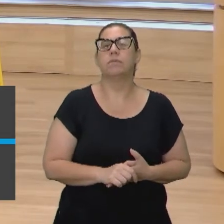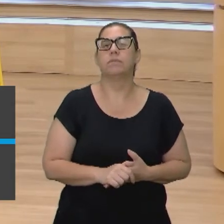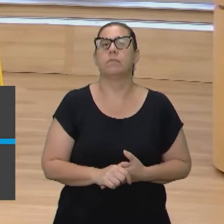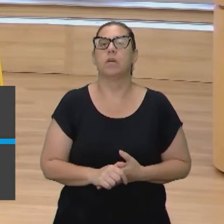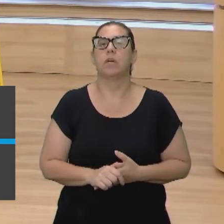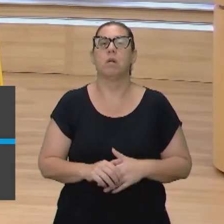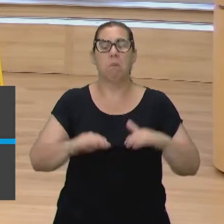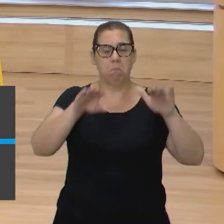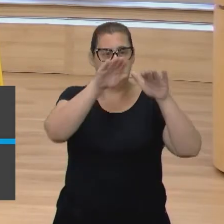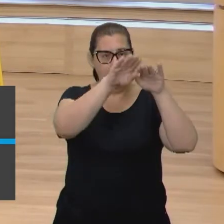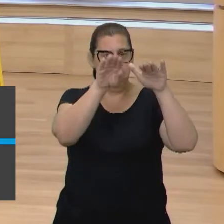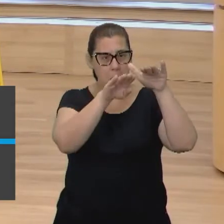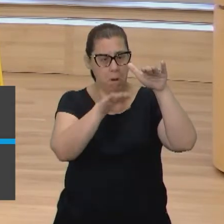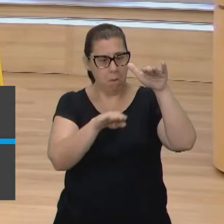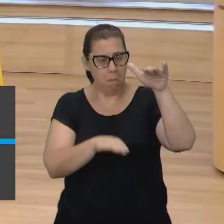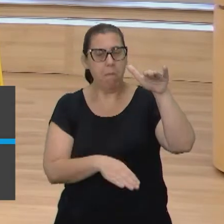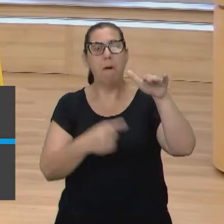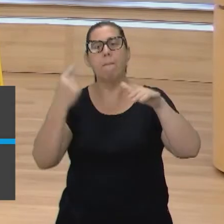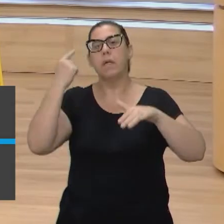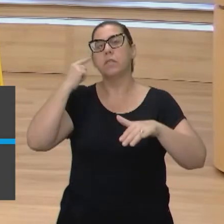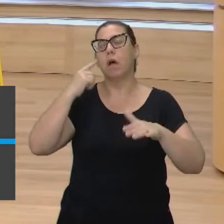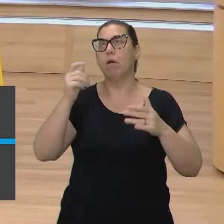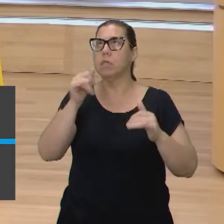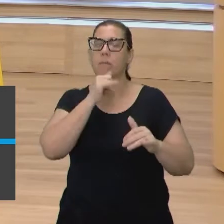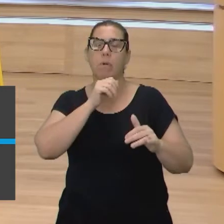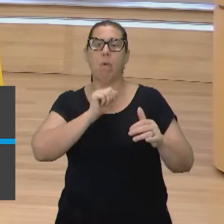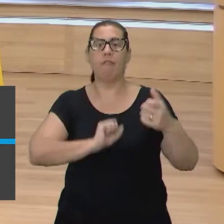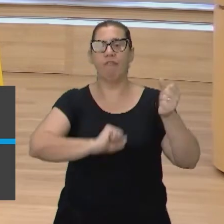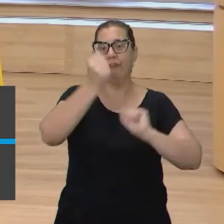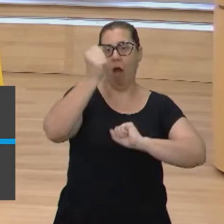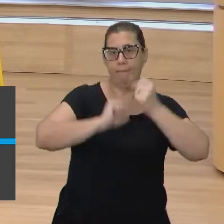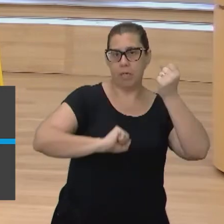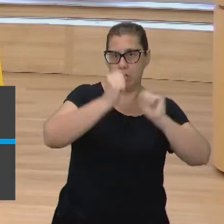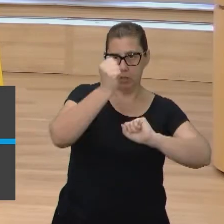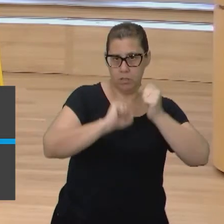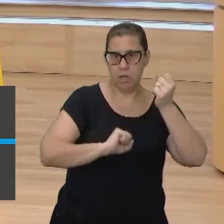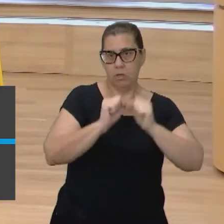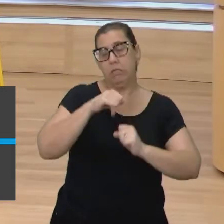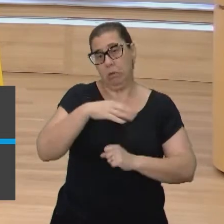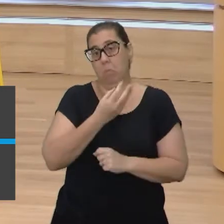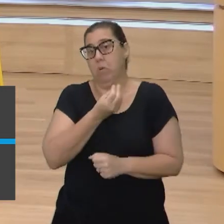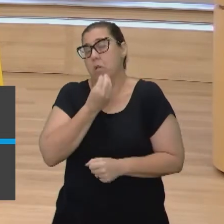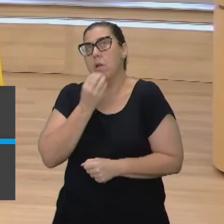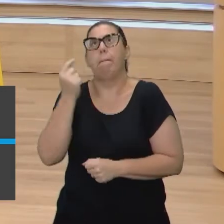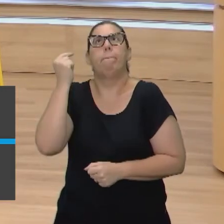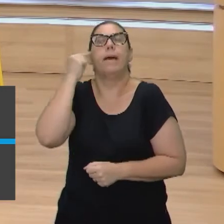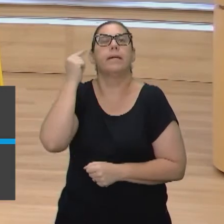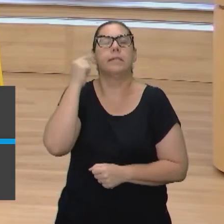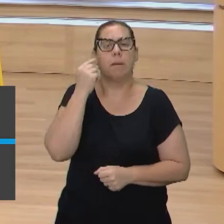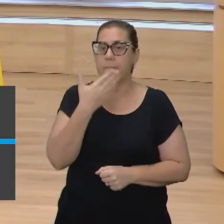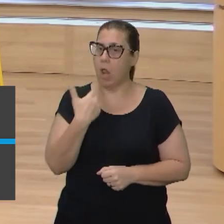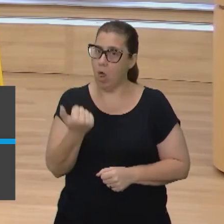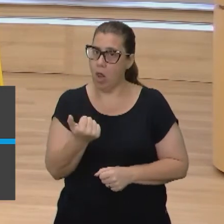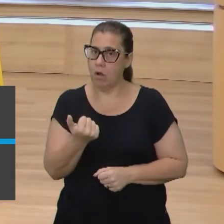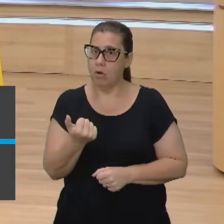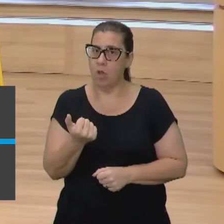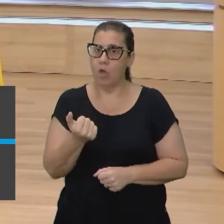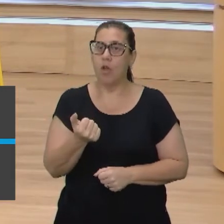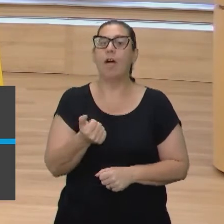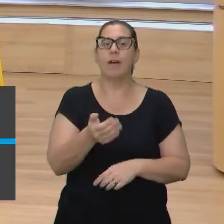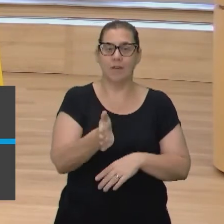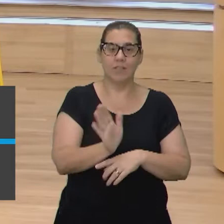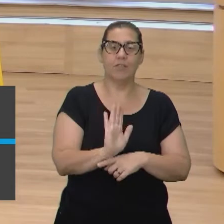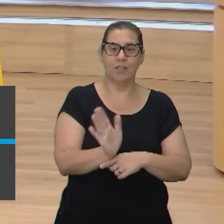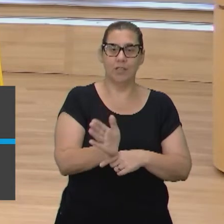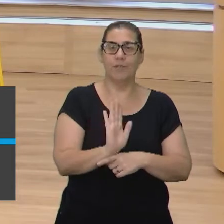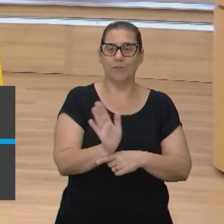do trabalho. Então, por exemplo, vamos pensar numa fábrica. Aliás, para quem tiver oportunidade, pensa ainda melhor num filme do Charlie